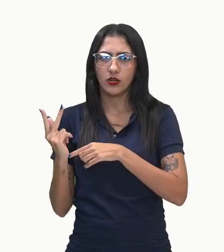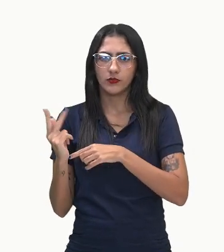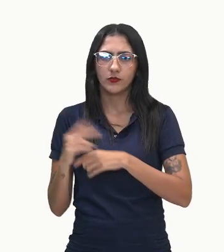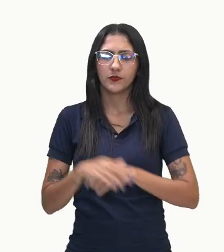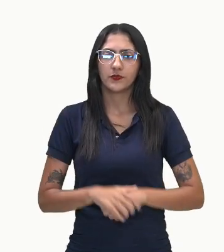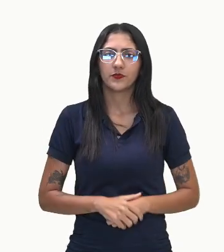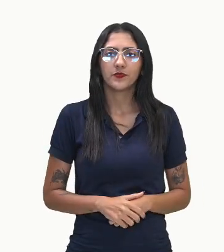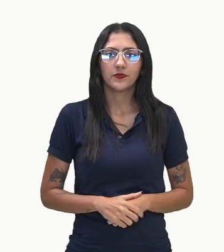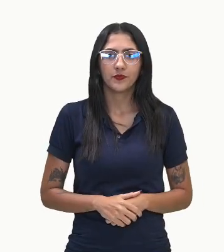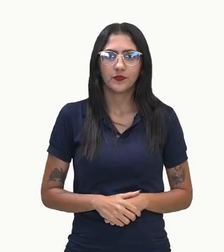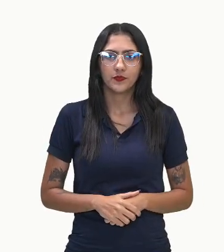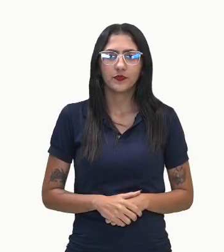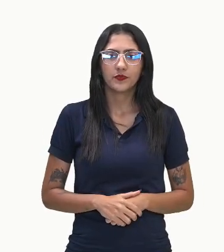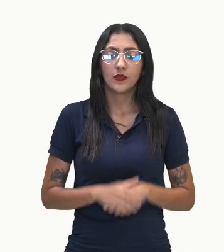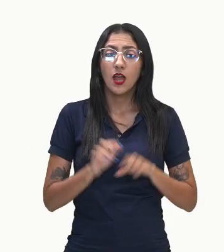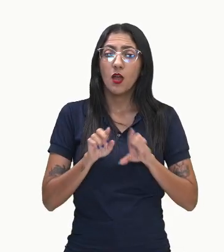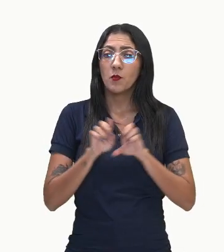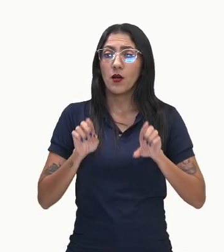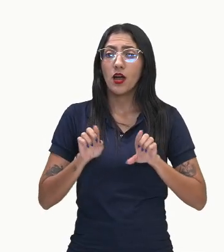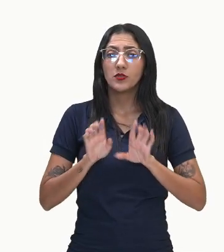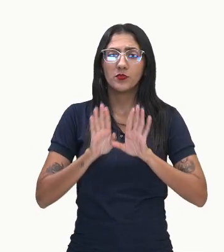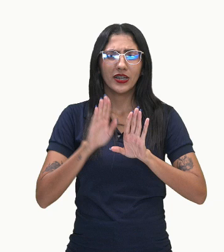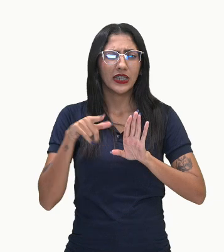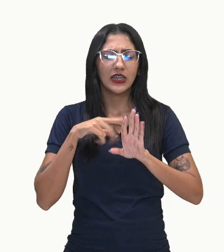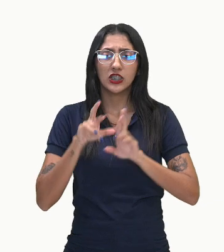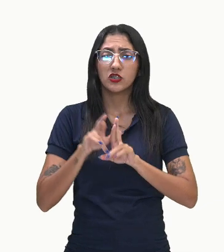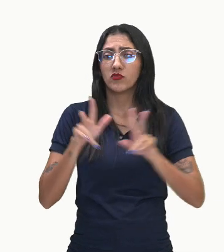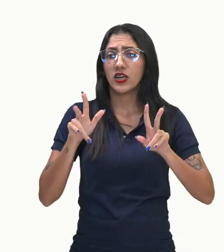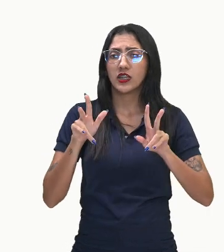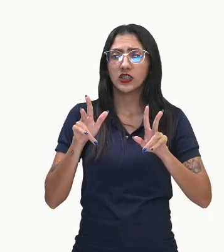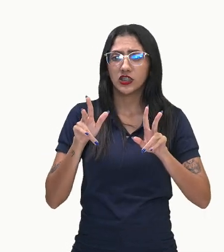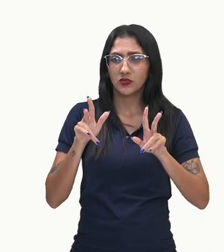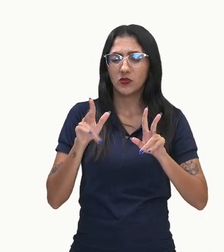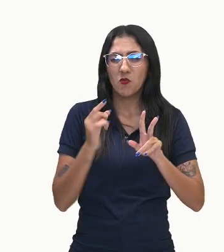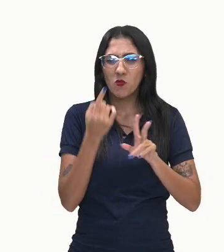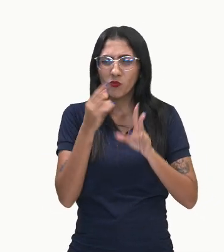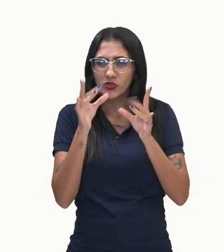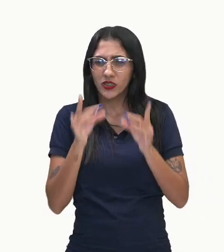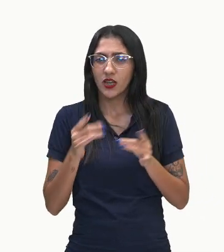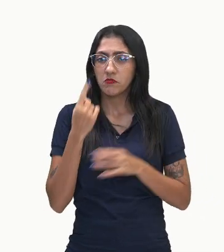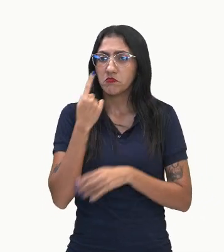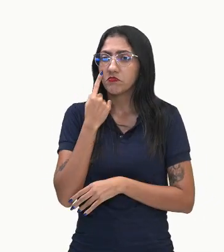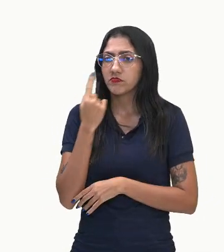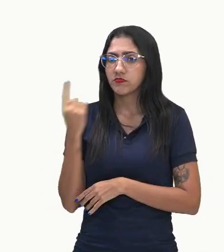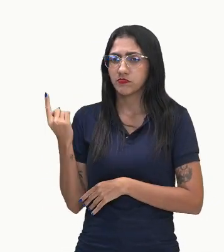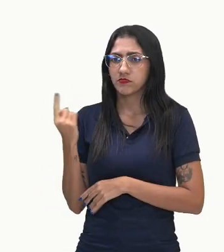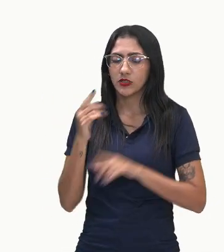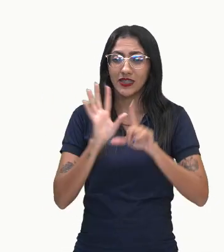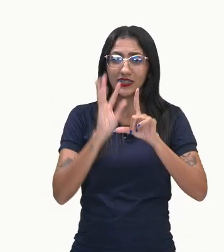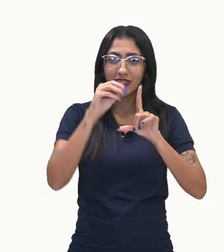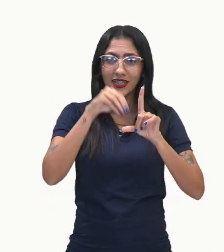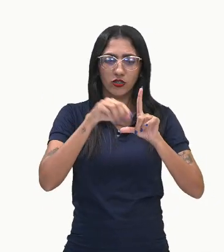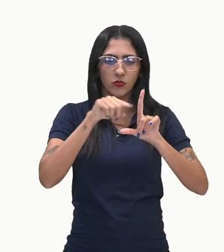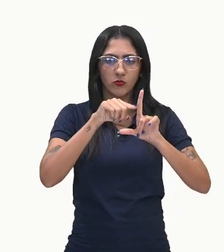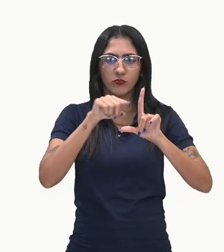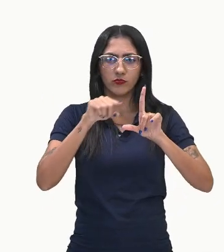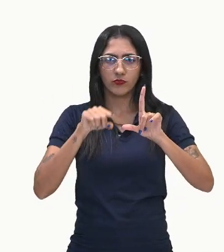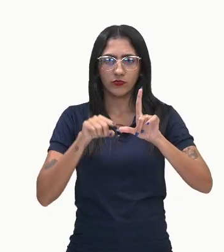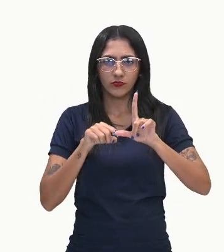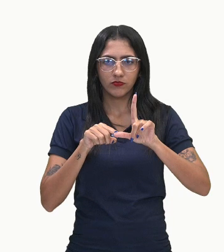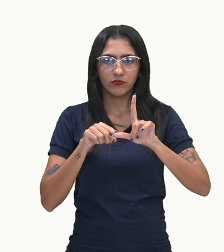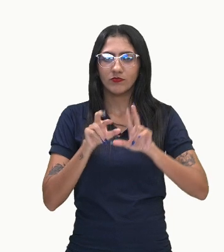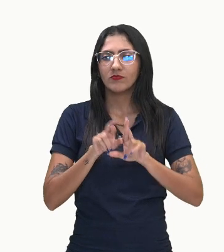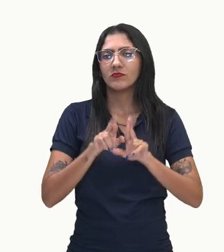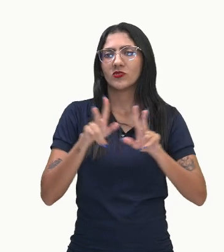Porém, ele não será igual ao quadrado, pois os ângulos internos serão diferentes de 90